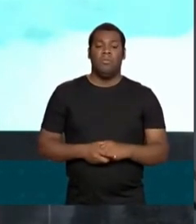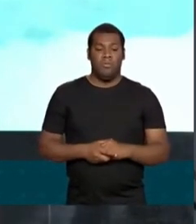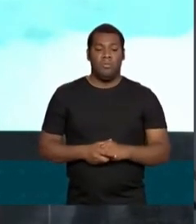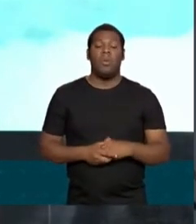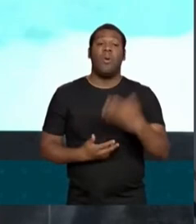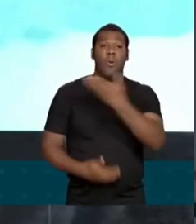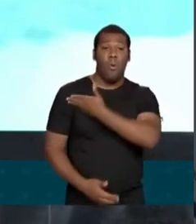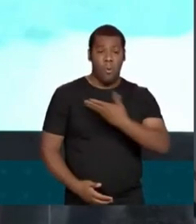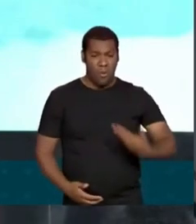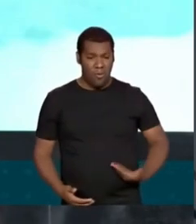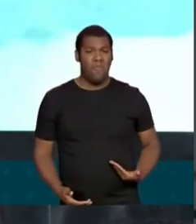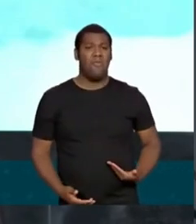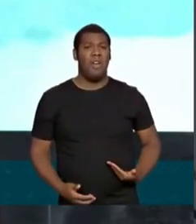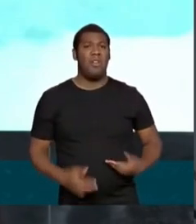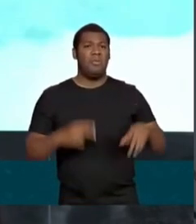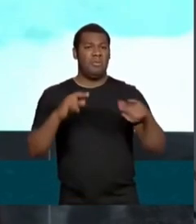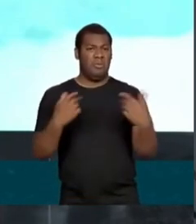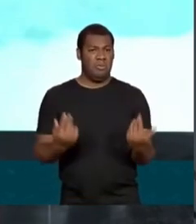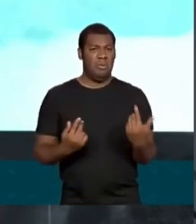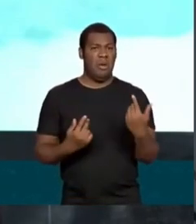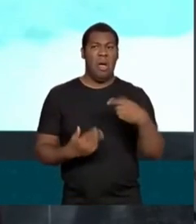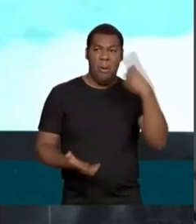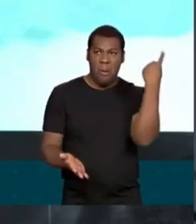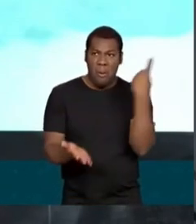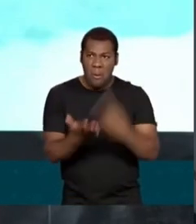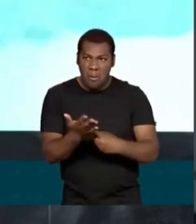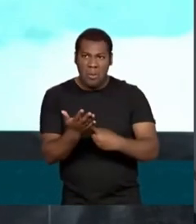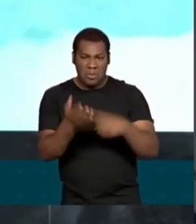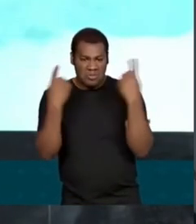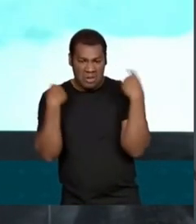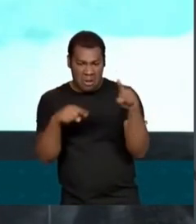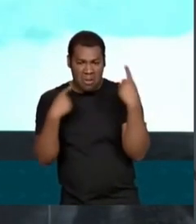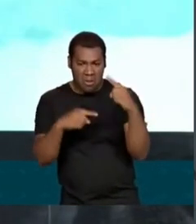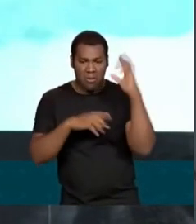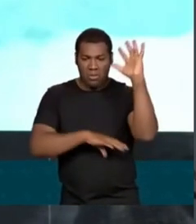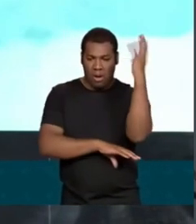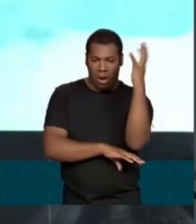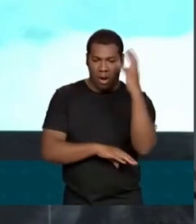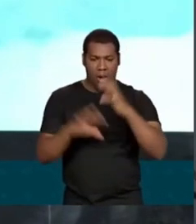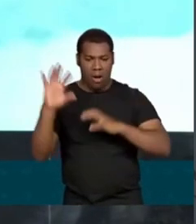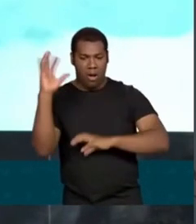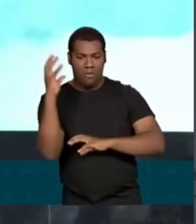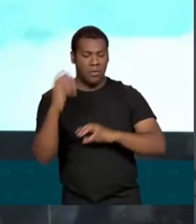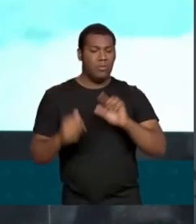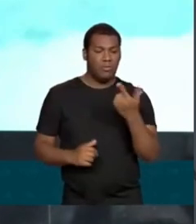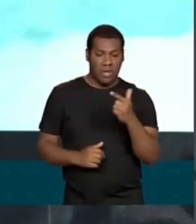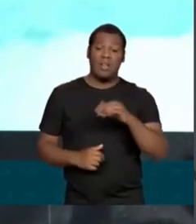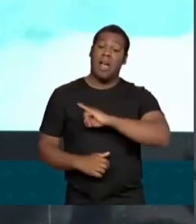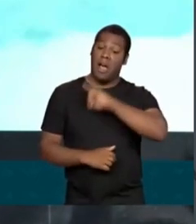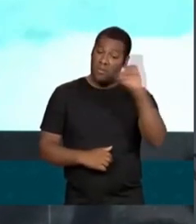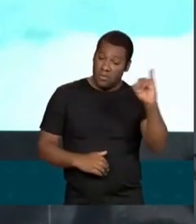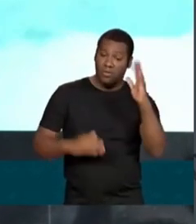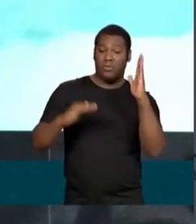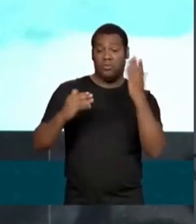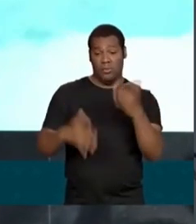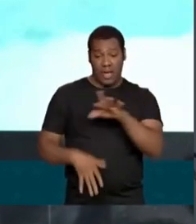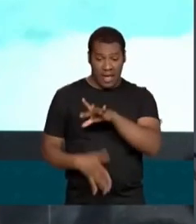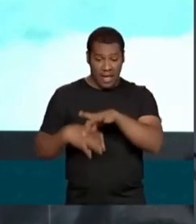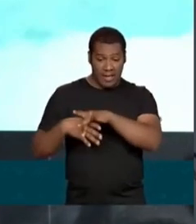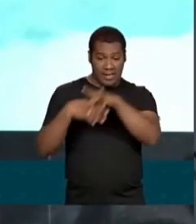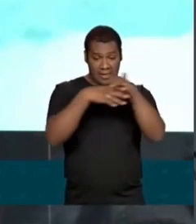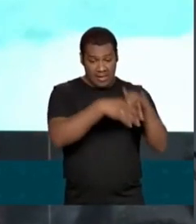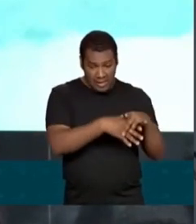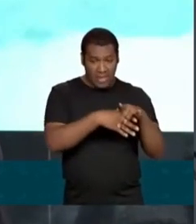o governo não tem qualquer compromisso de Sansão orientamos isso também ao Senado aos nossos líderes no senado